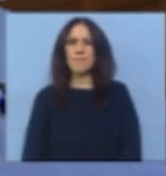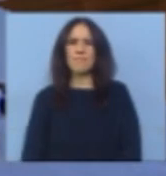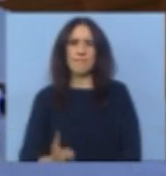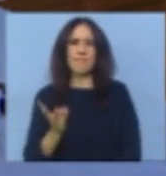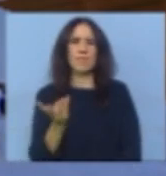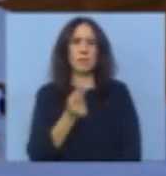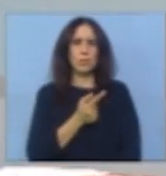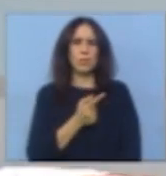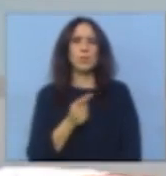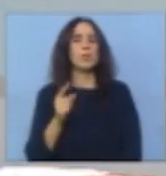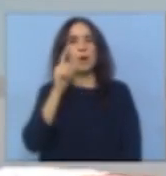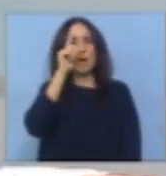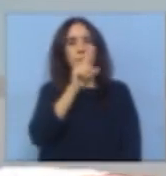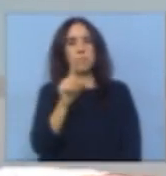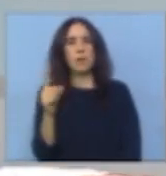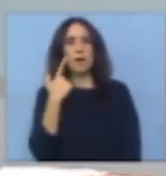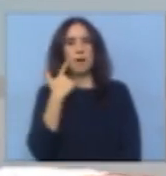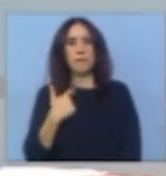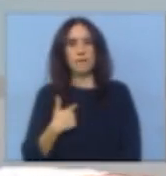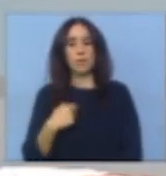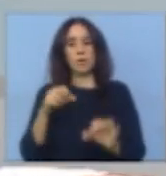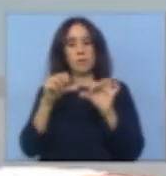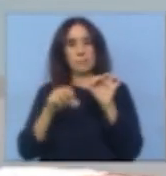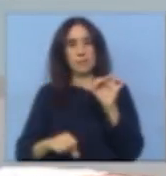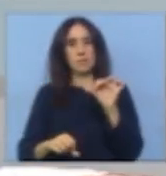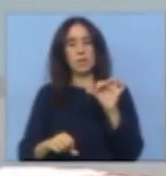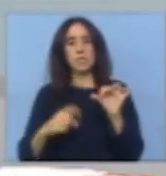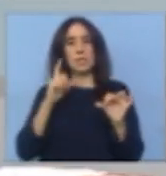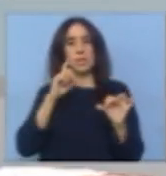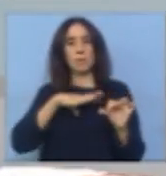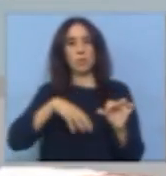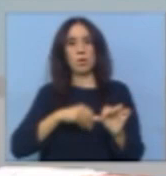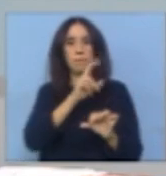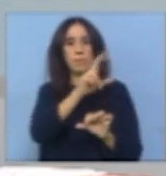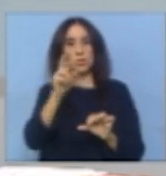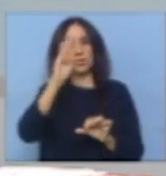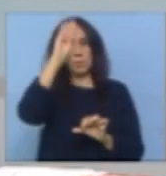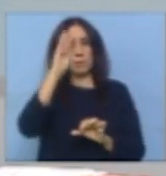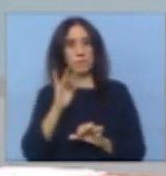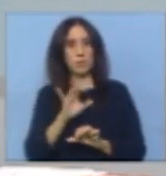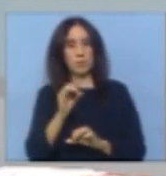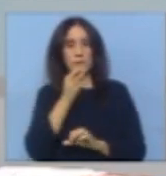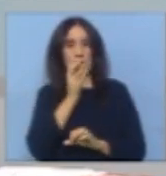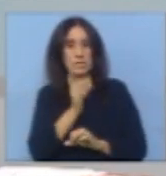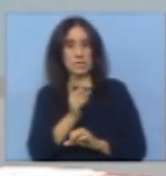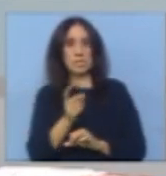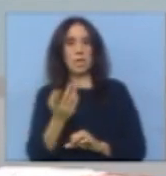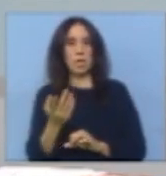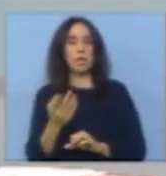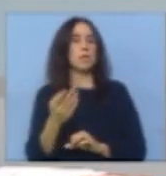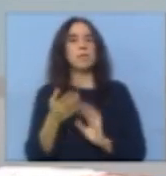Esse reconhecimento, e eu creio que na mensagem para o Dia Mundial das Missões, o Papa Francisco fala mesmo disso. Fala nos